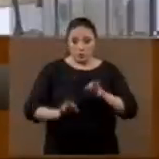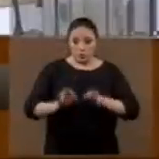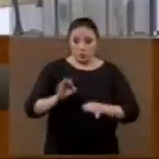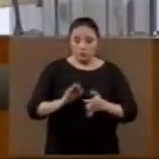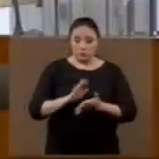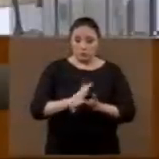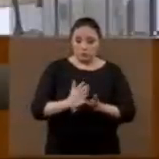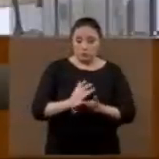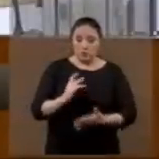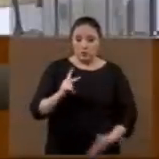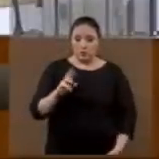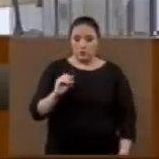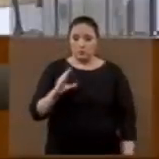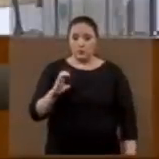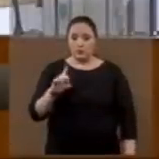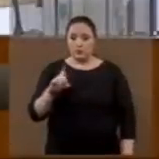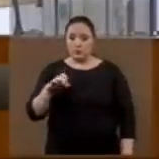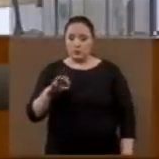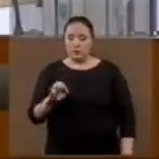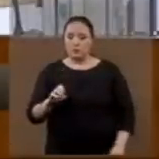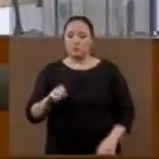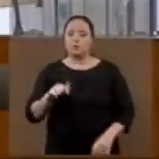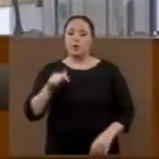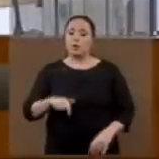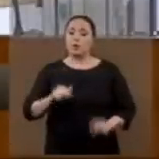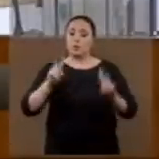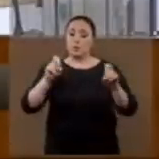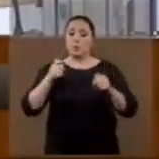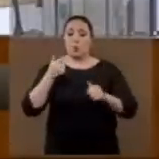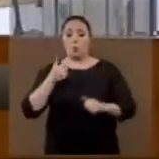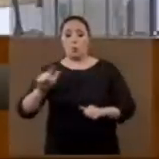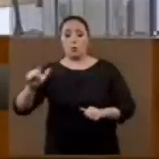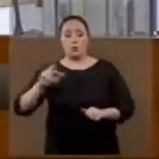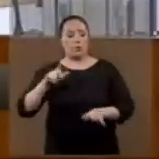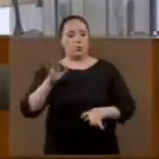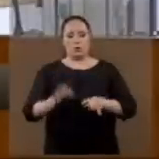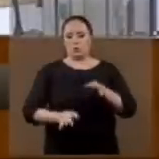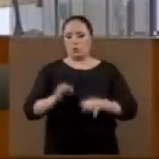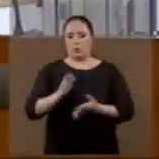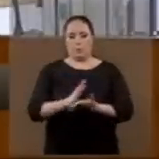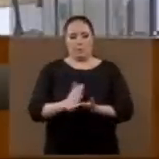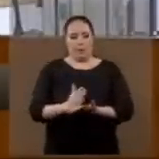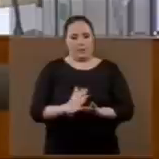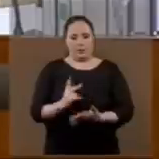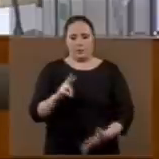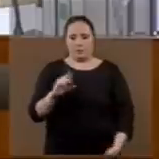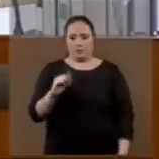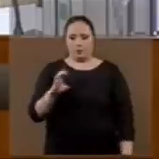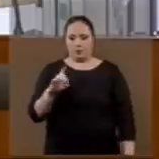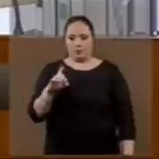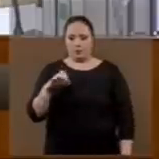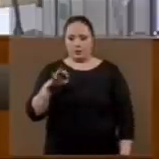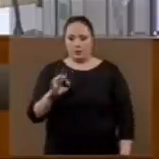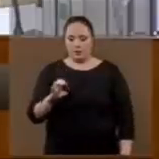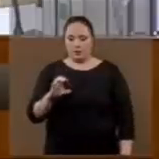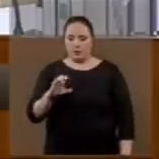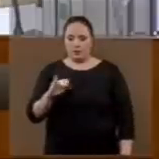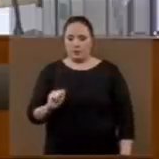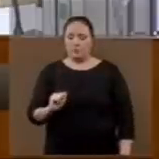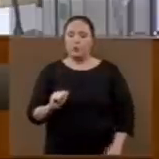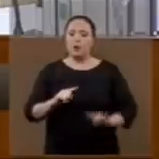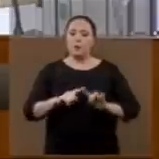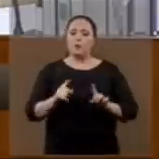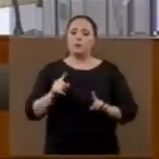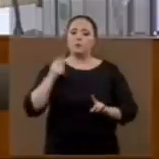parcialmente procedente. A questão aqui não. Pode ser outra. Uhum. Não é nem do julgamento da parcial procedência. É a circunstância de ter que definir